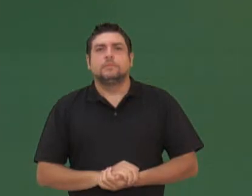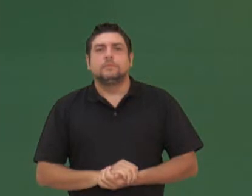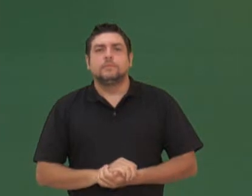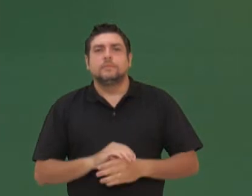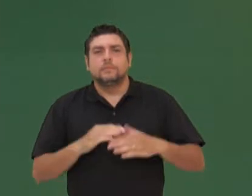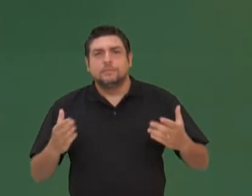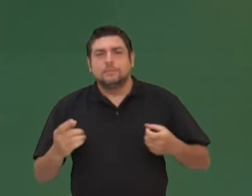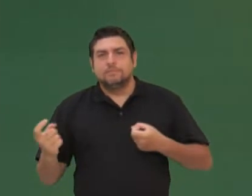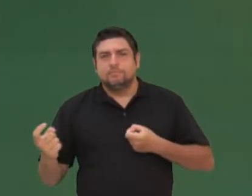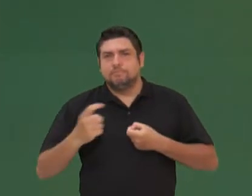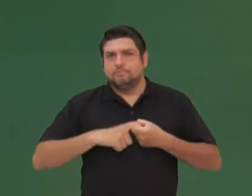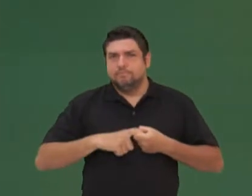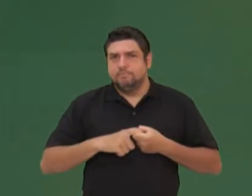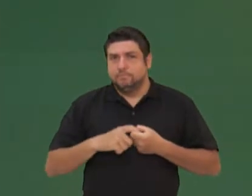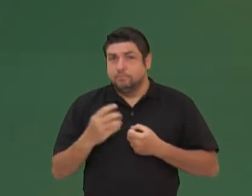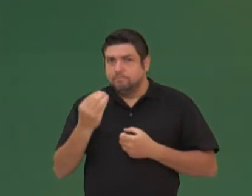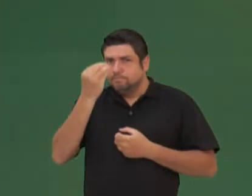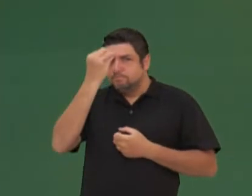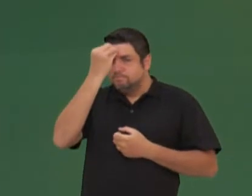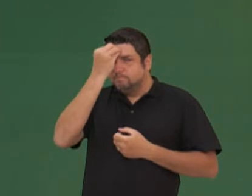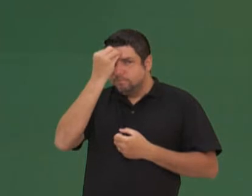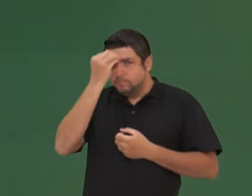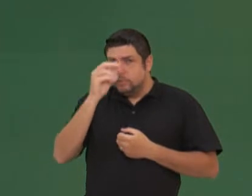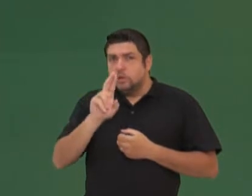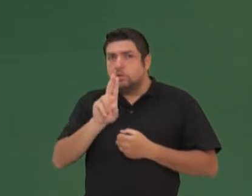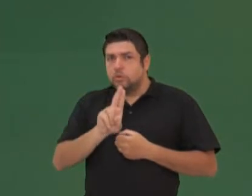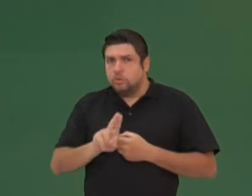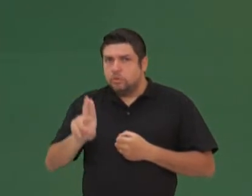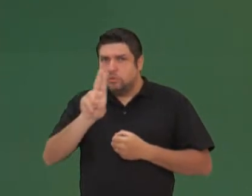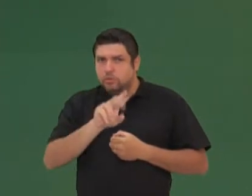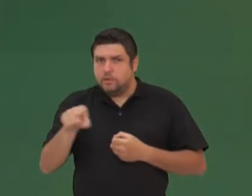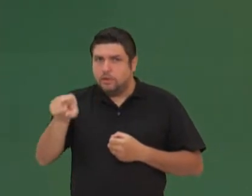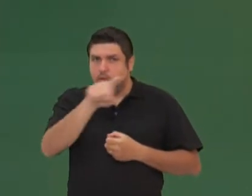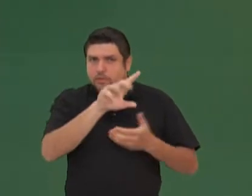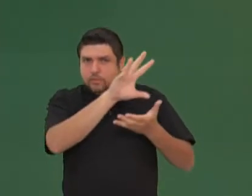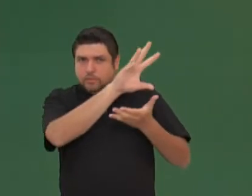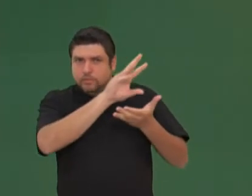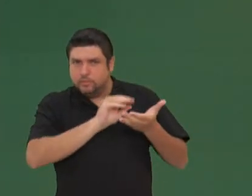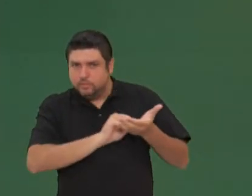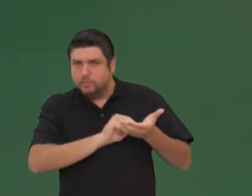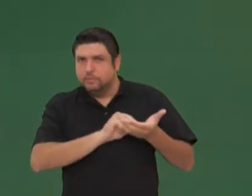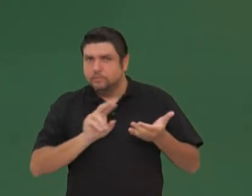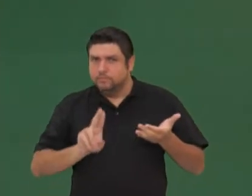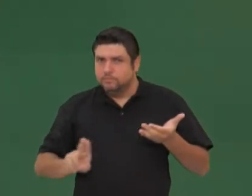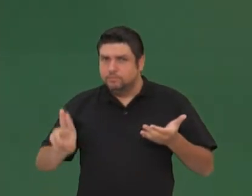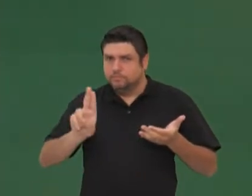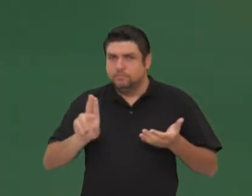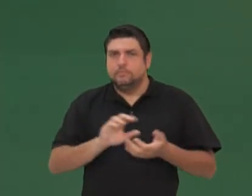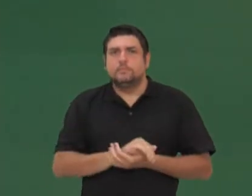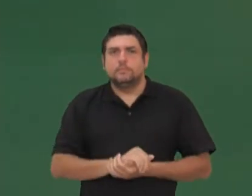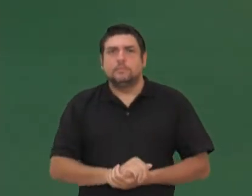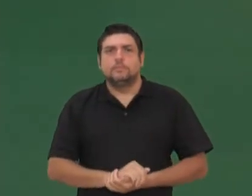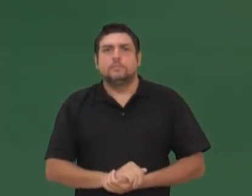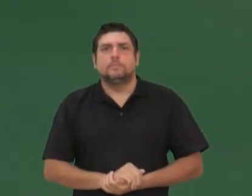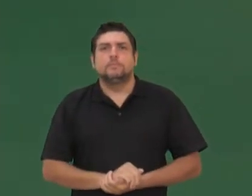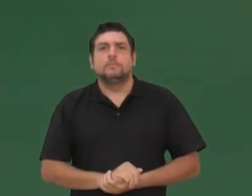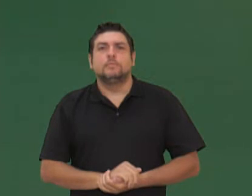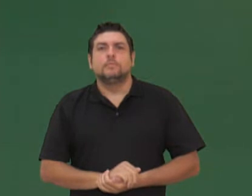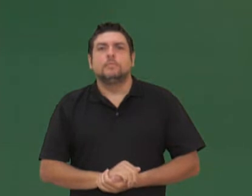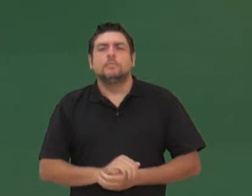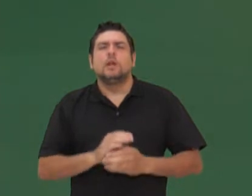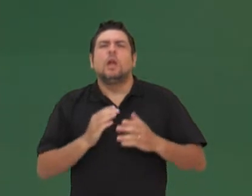Volvemos. Então, lembrem, nós vamos reutilizar as anotações no decorrer da aula, vale? Então, seguimos aqui. Ai, professor,